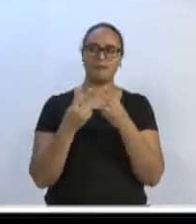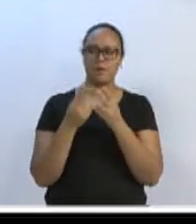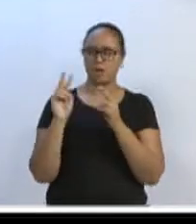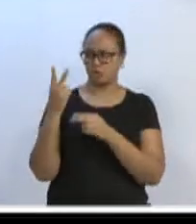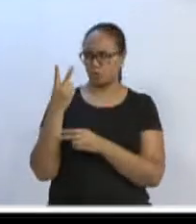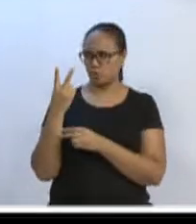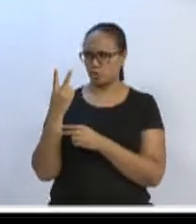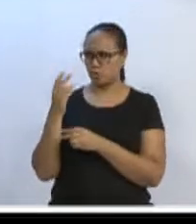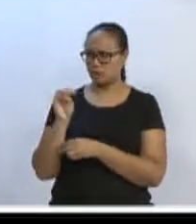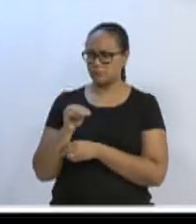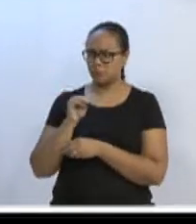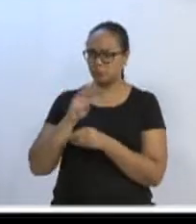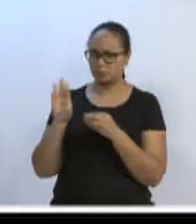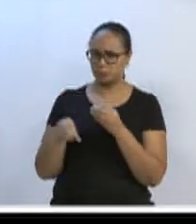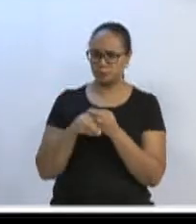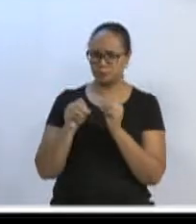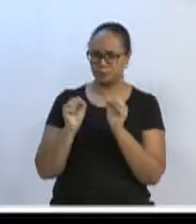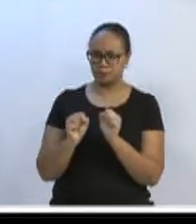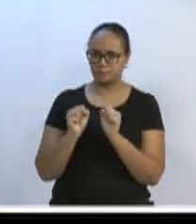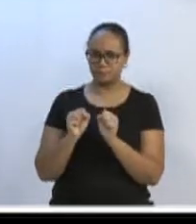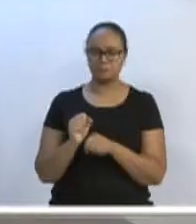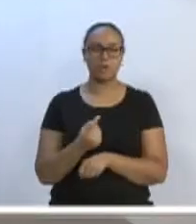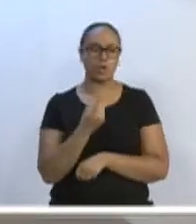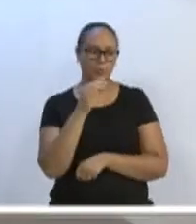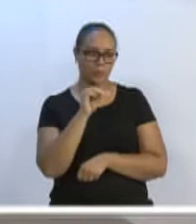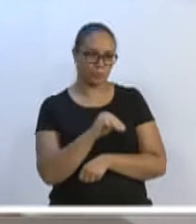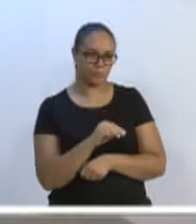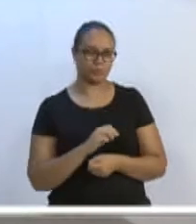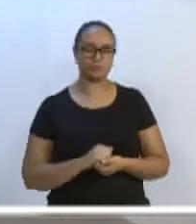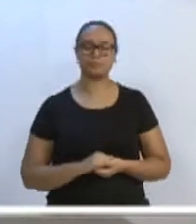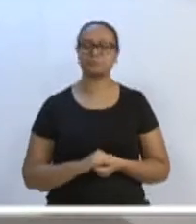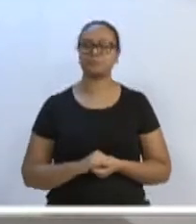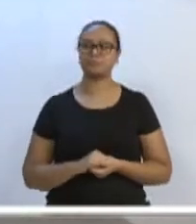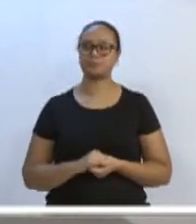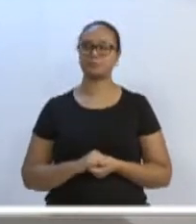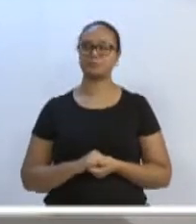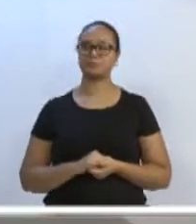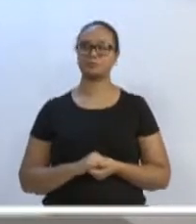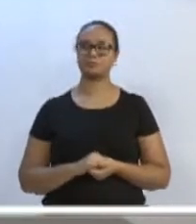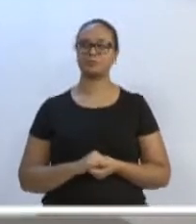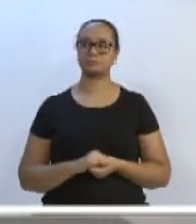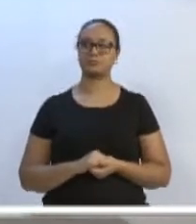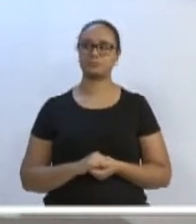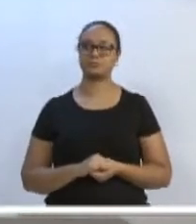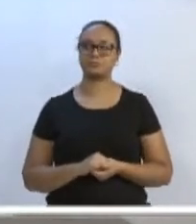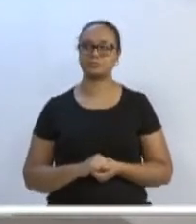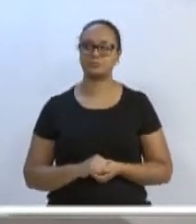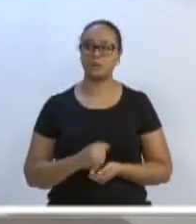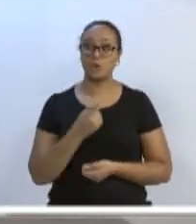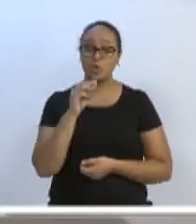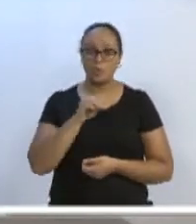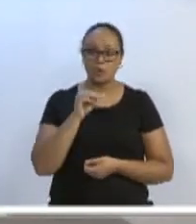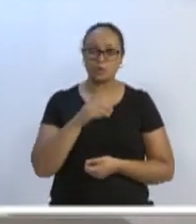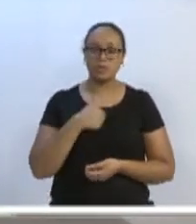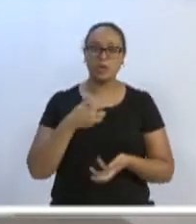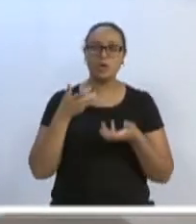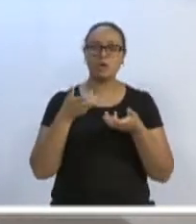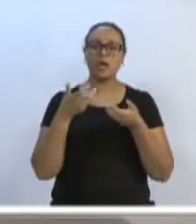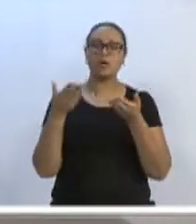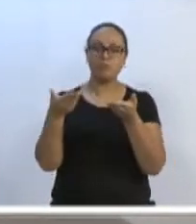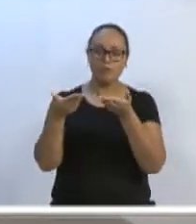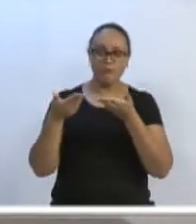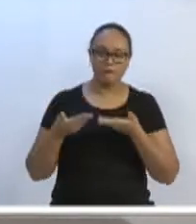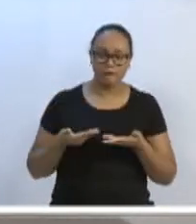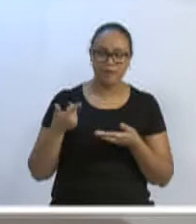presente mas no próximo ano é preciso um minuto que o presidente me deu eu quero convidar